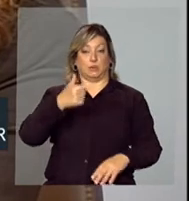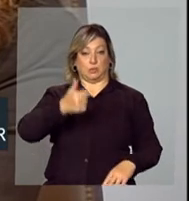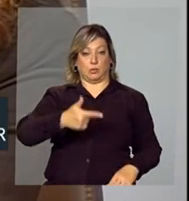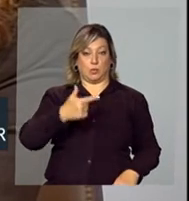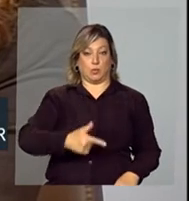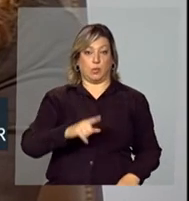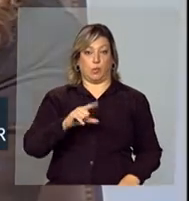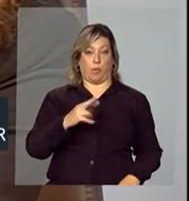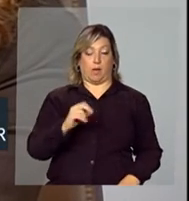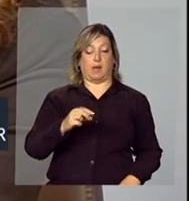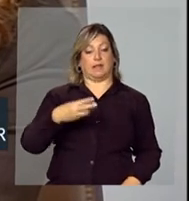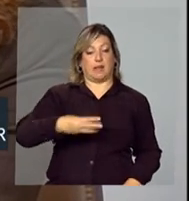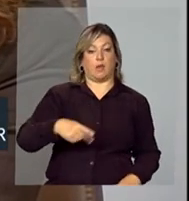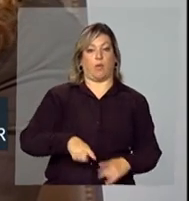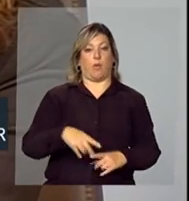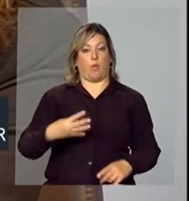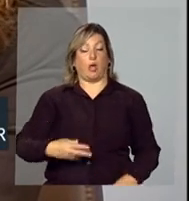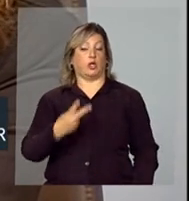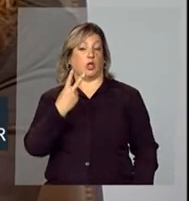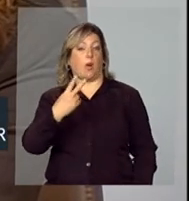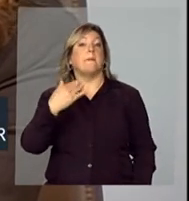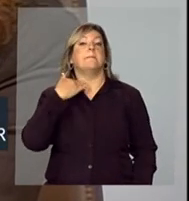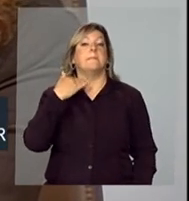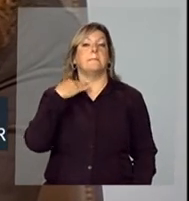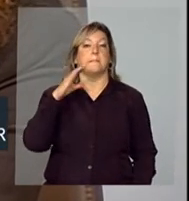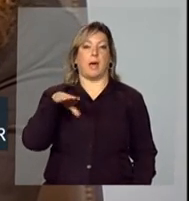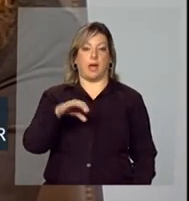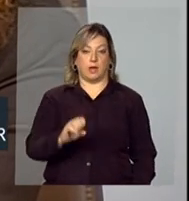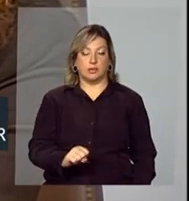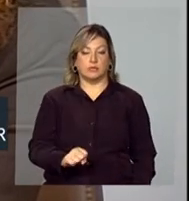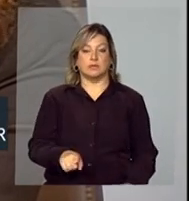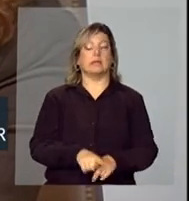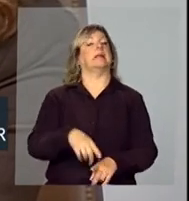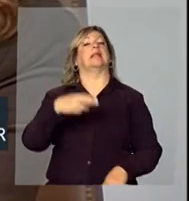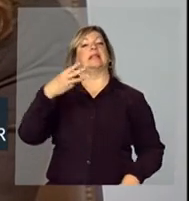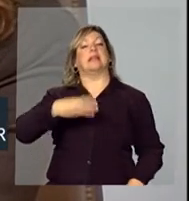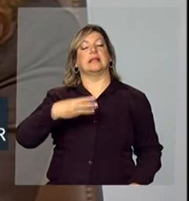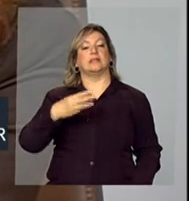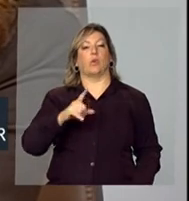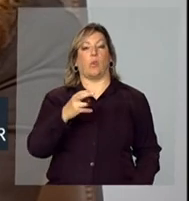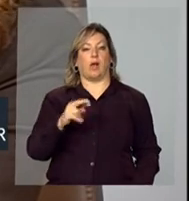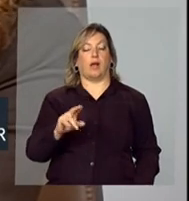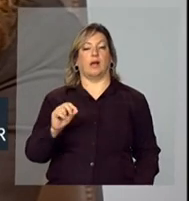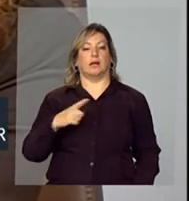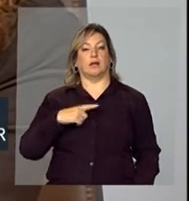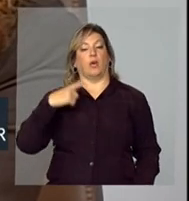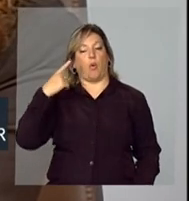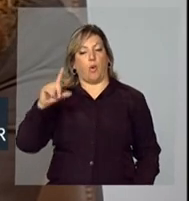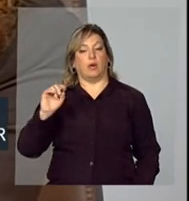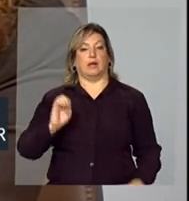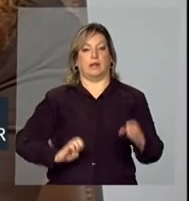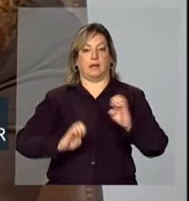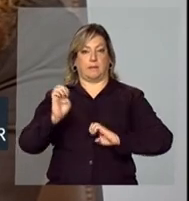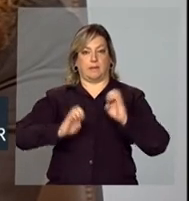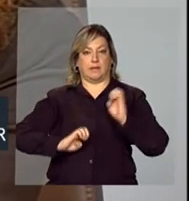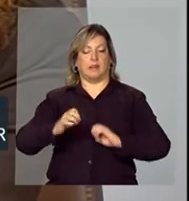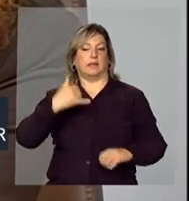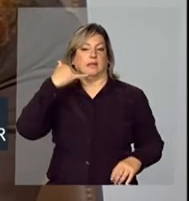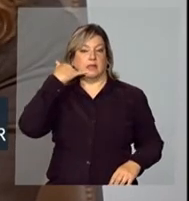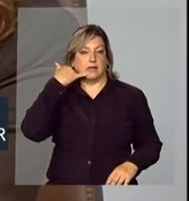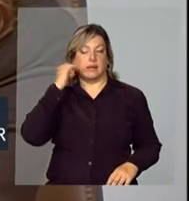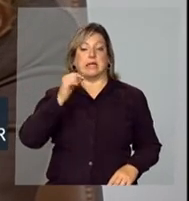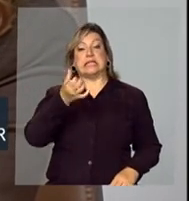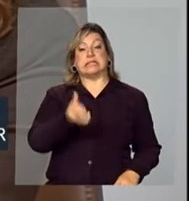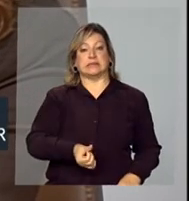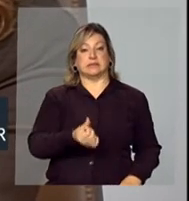segundo lugar terceiro e quarto lugar dois bancos em terceiro lugar outra empresa de telefonia né e